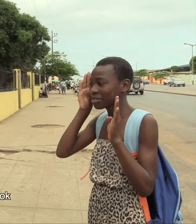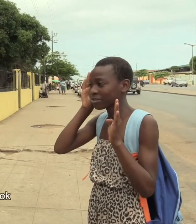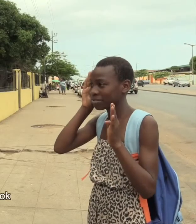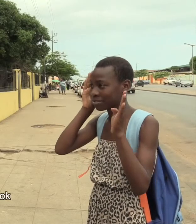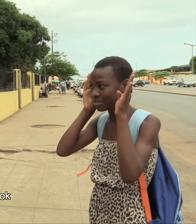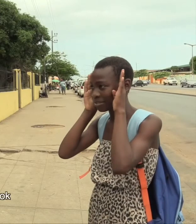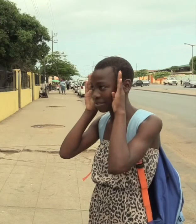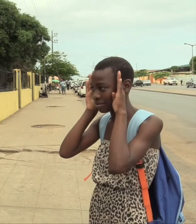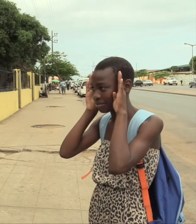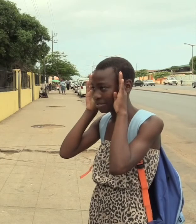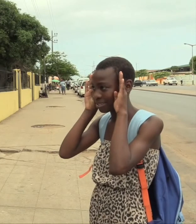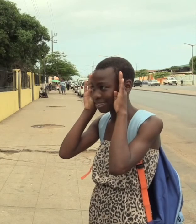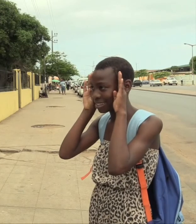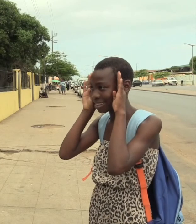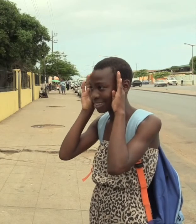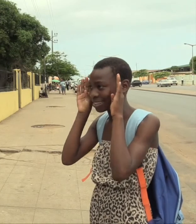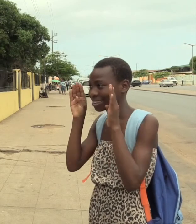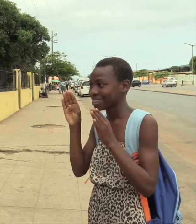Facebook.